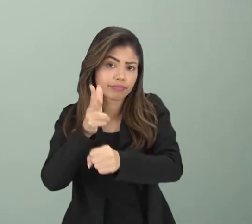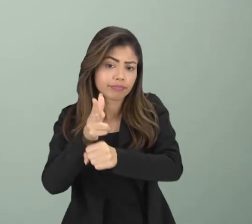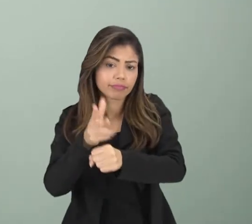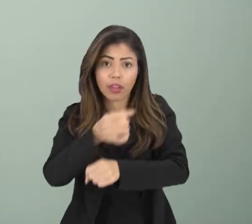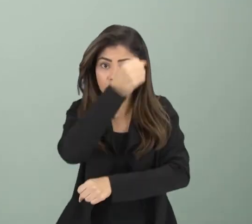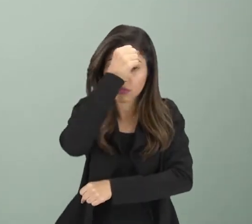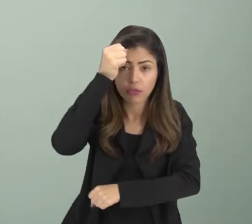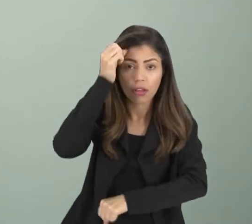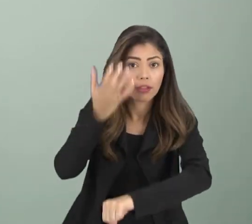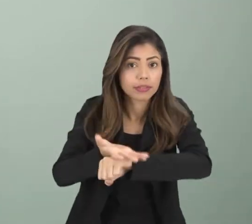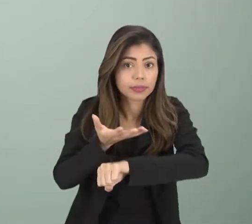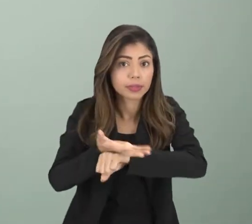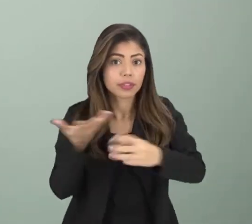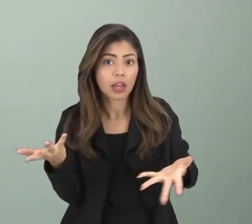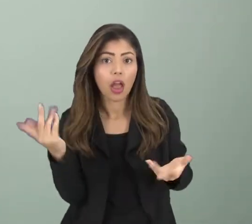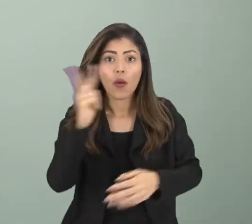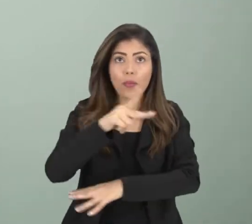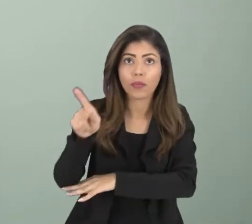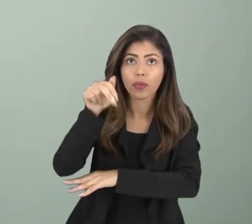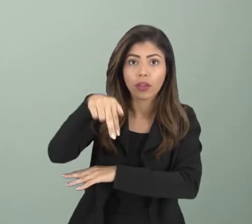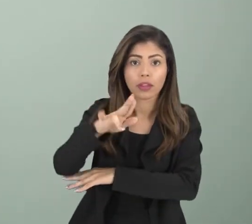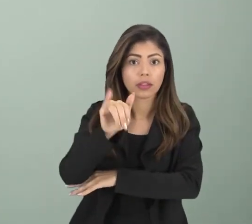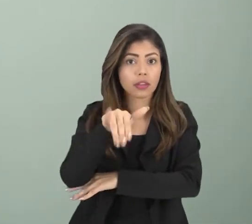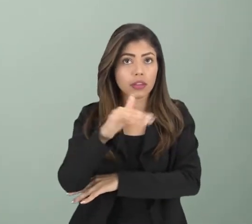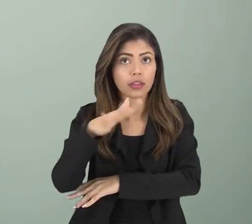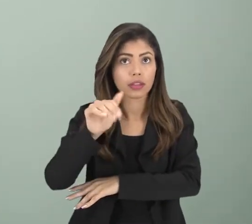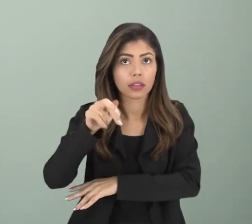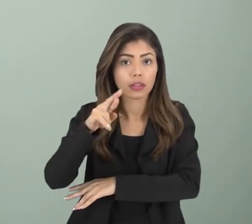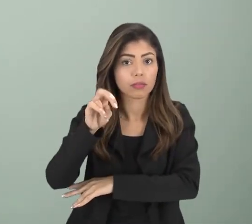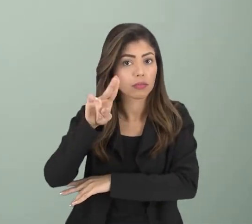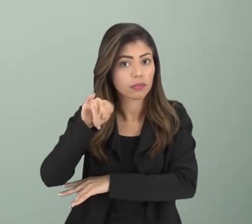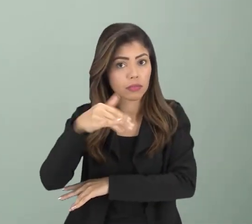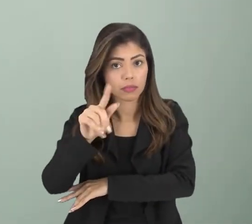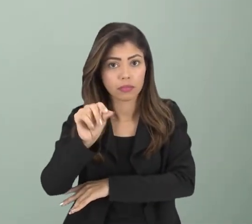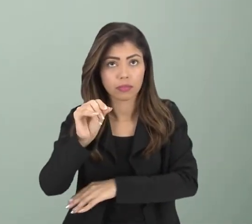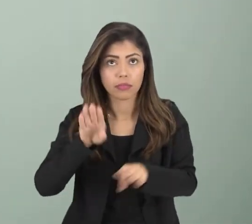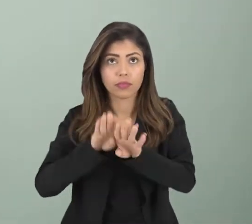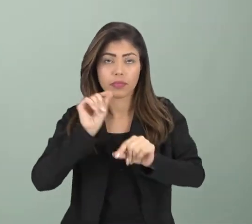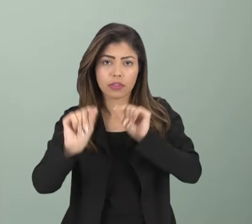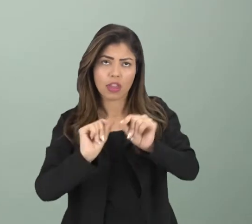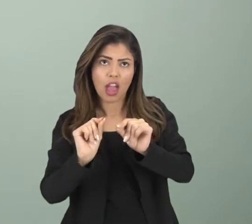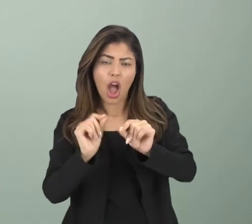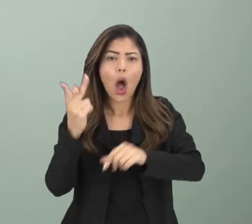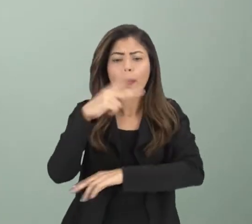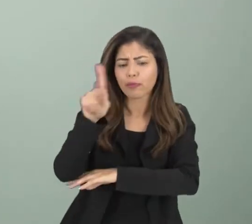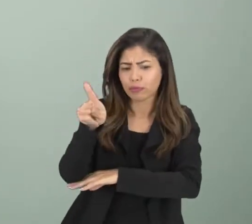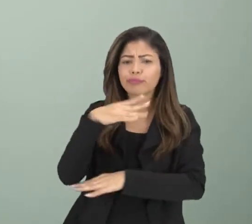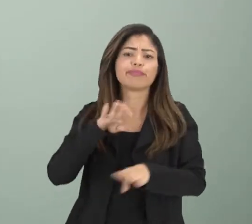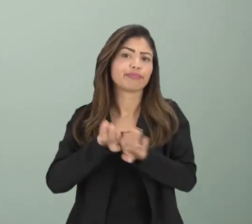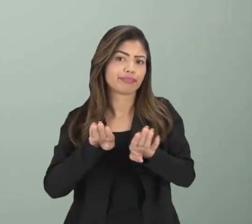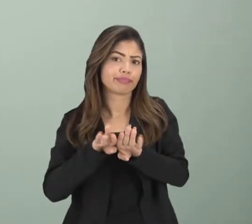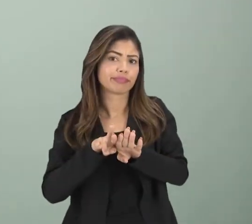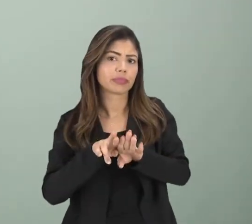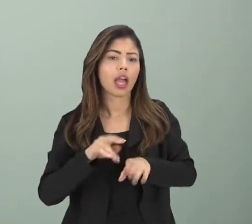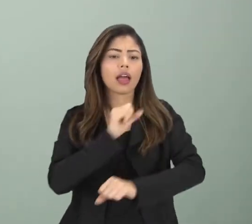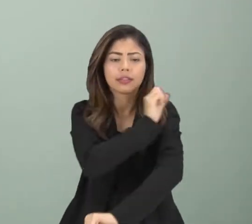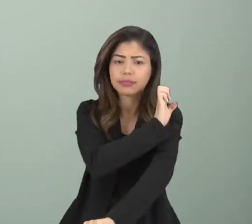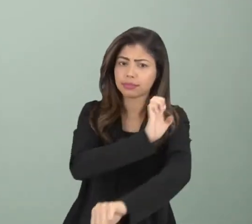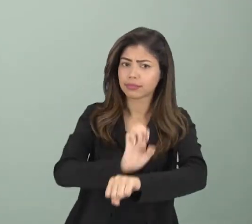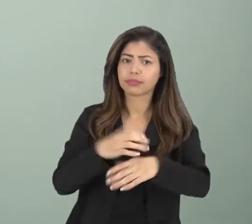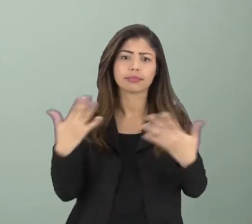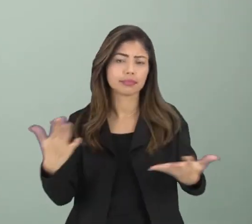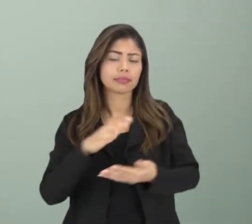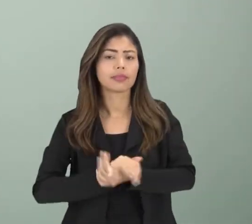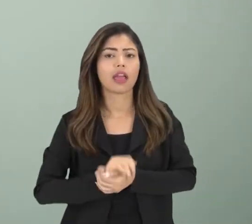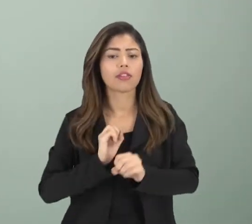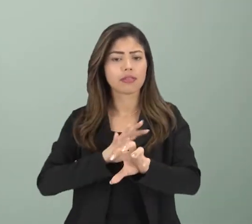de Sociologia e eu sou o professor Ney Araújo, professor da Rede Pública de Ensino. Como eu acabei de dizer,